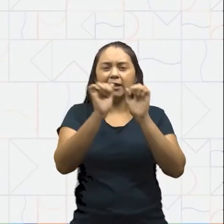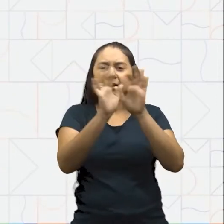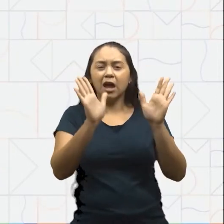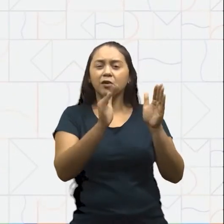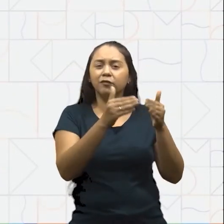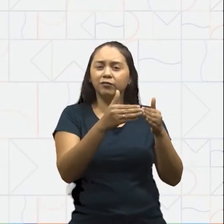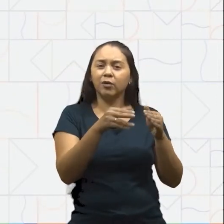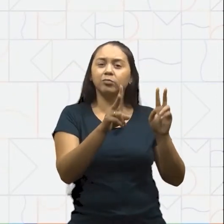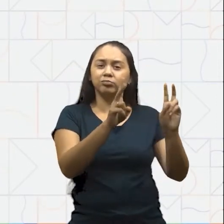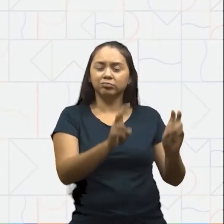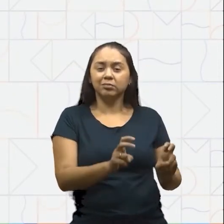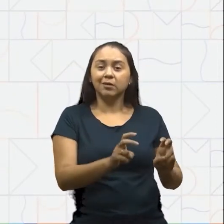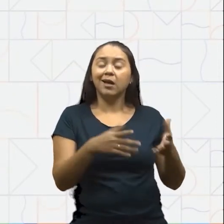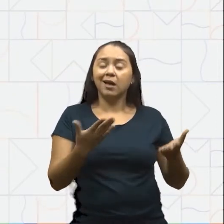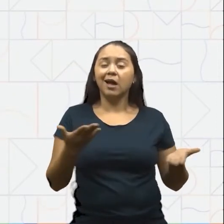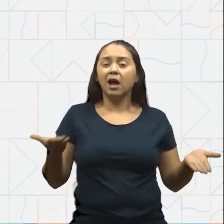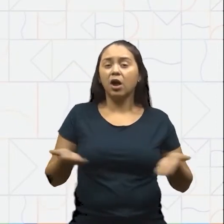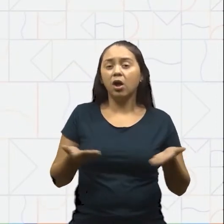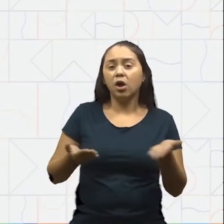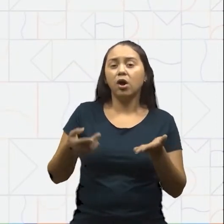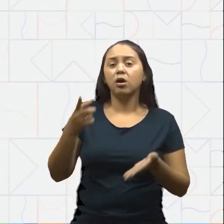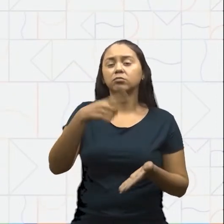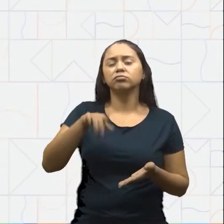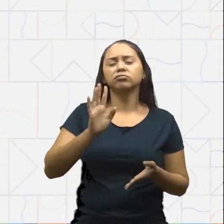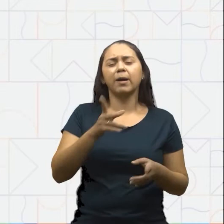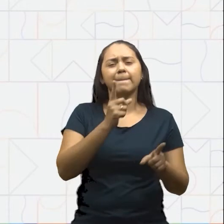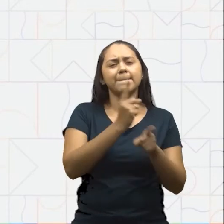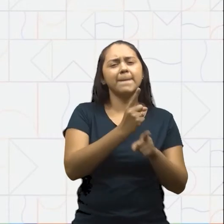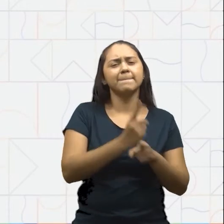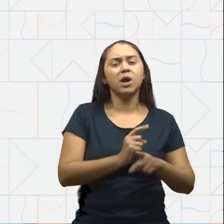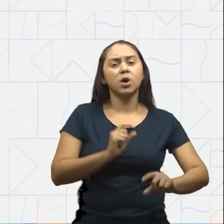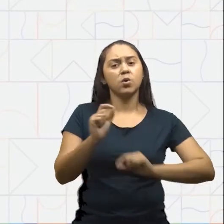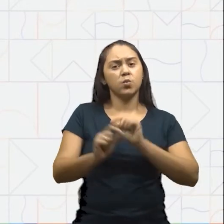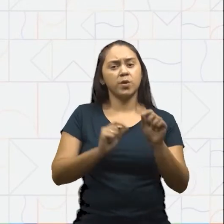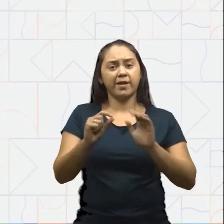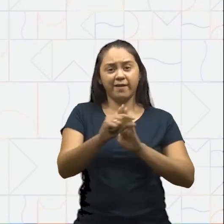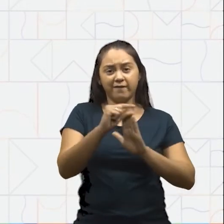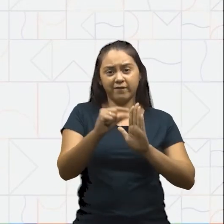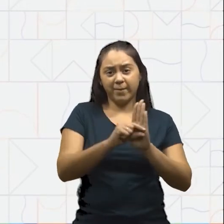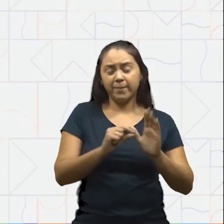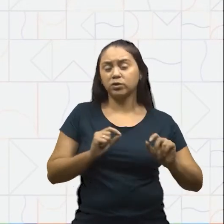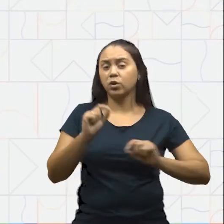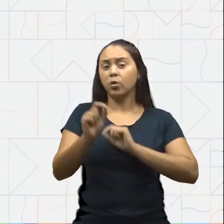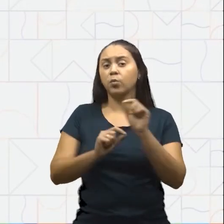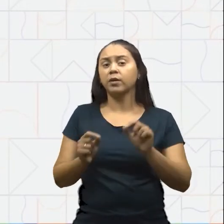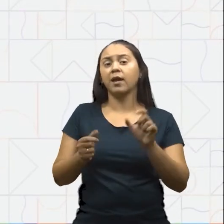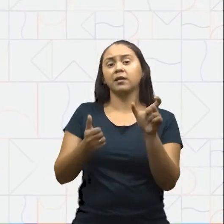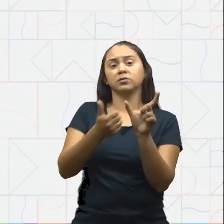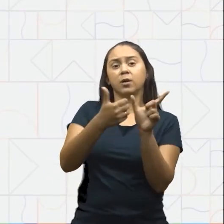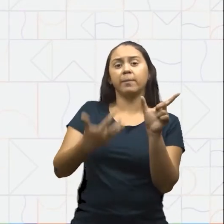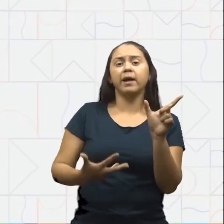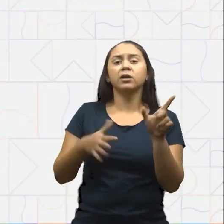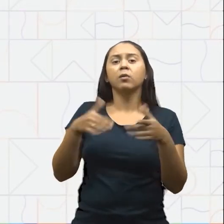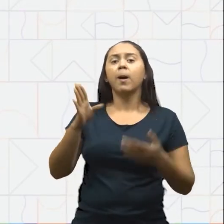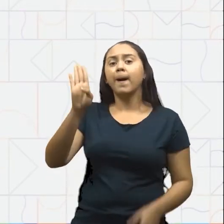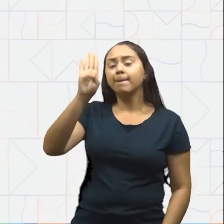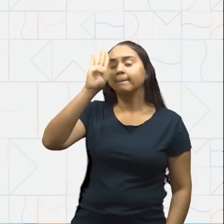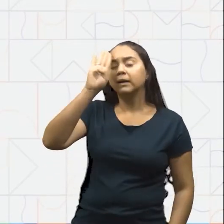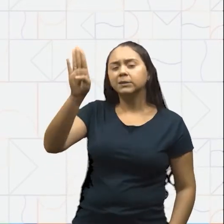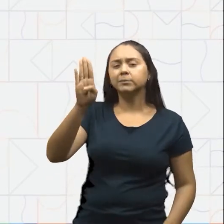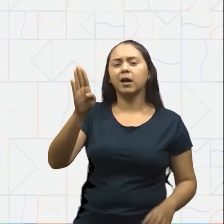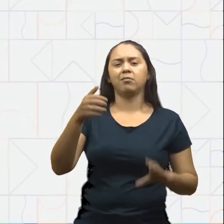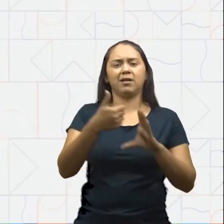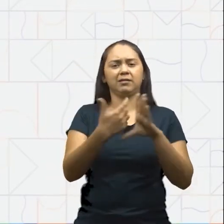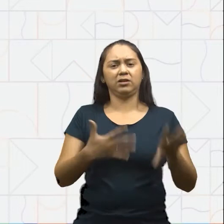assunto. Bom, agora que já descobrimos o que são verbetes, o que é enciclopédia e as principais características do